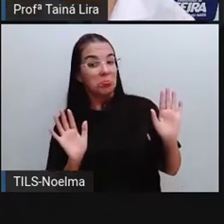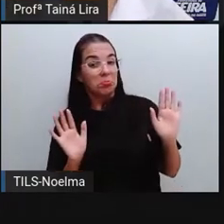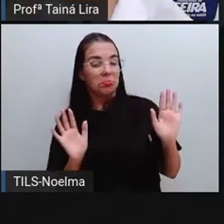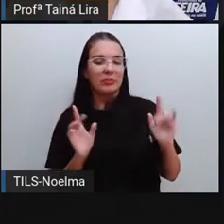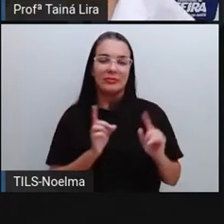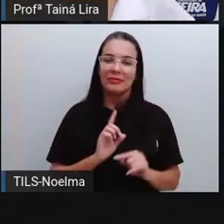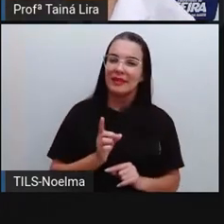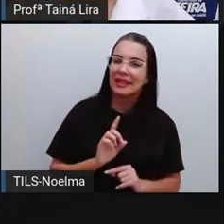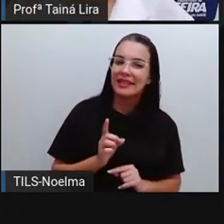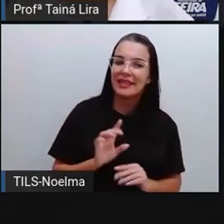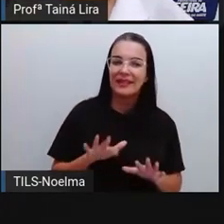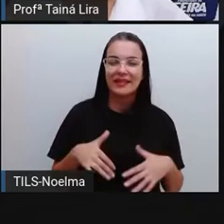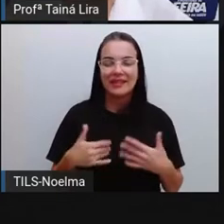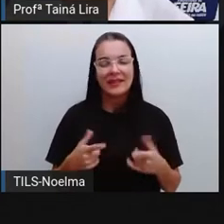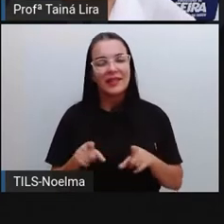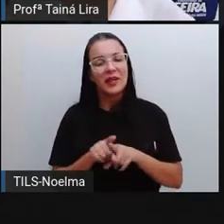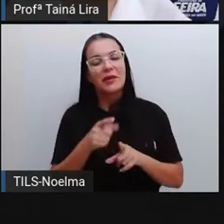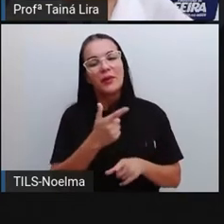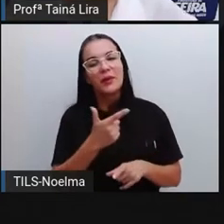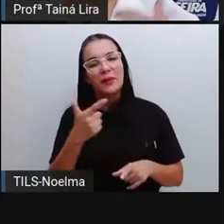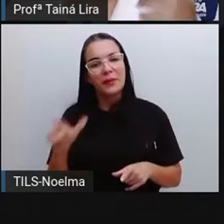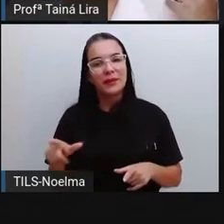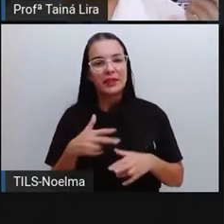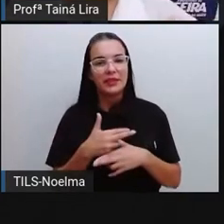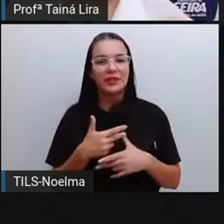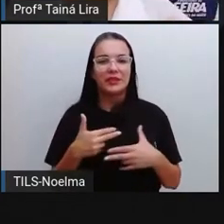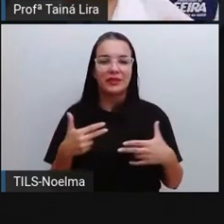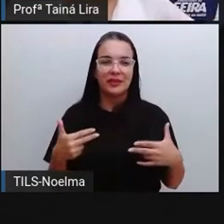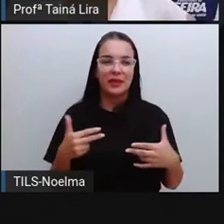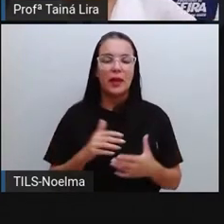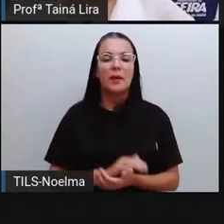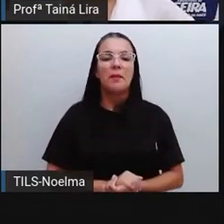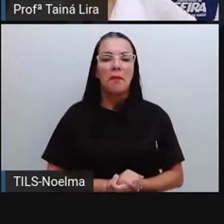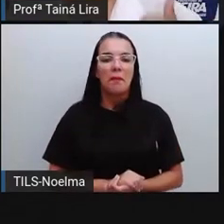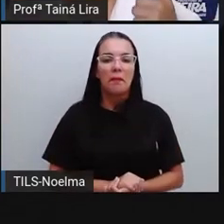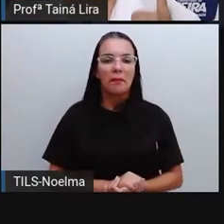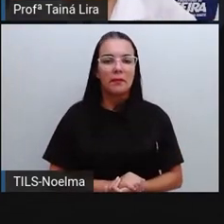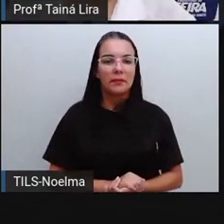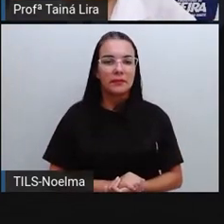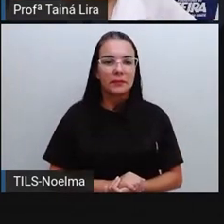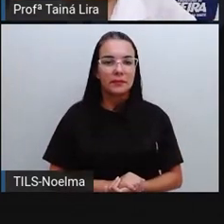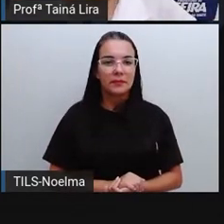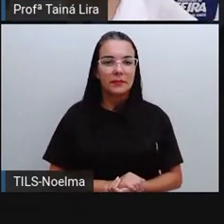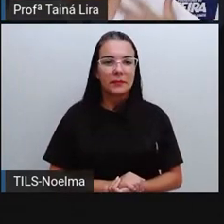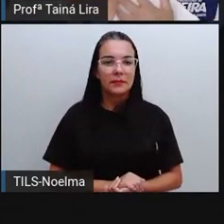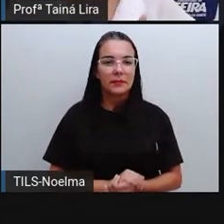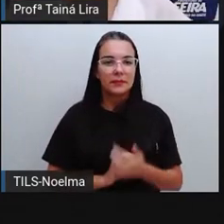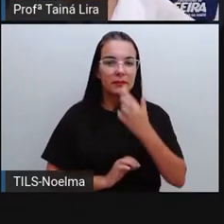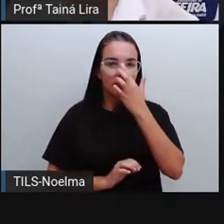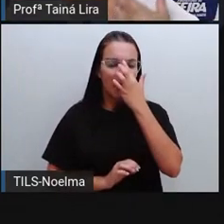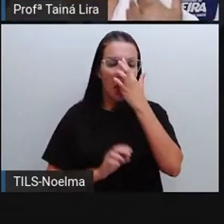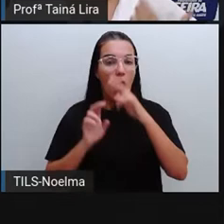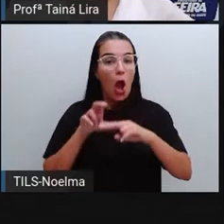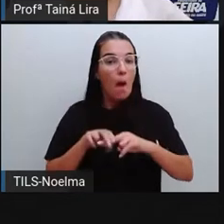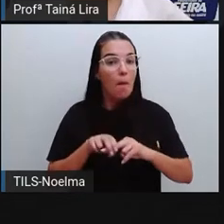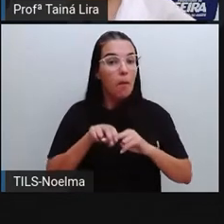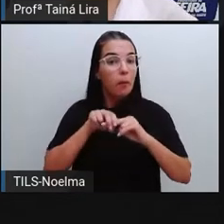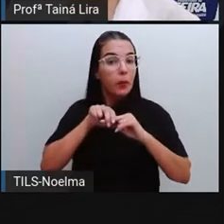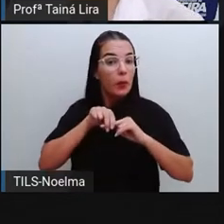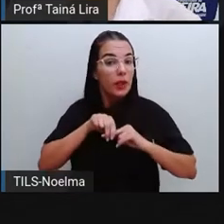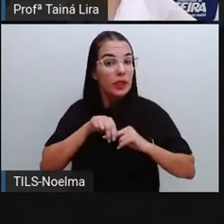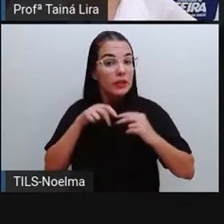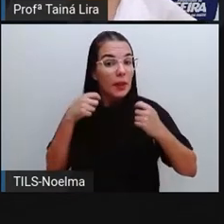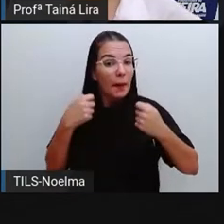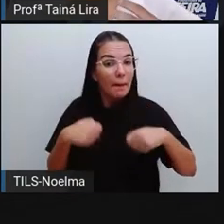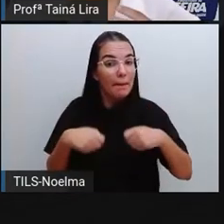Então, é uma outra diferença. Então, são várias diferenças também, tá bom? É por isso que a gente precisa, né,